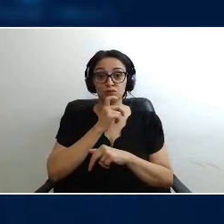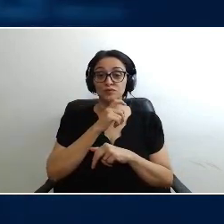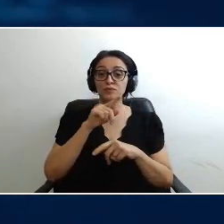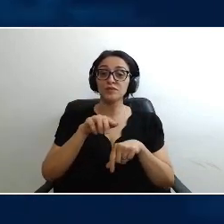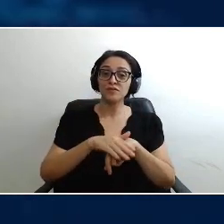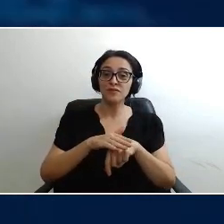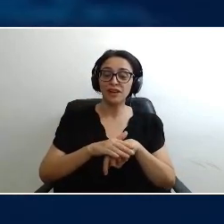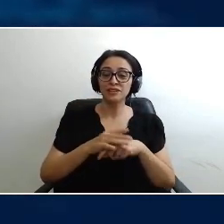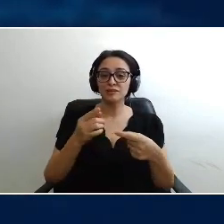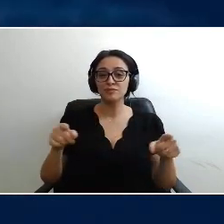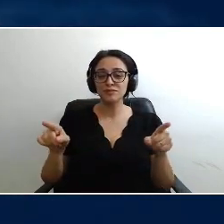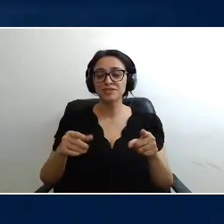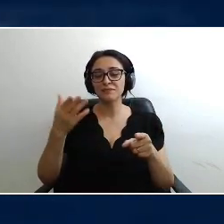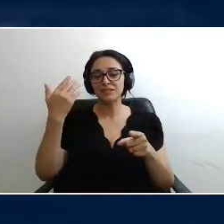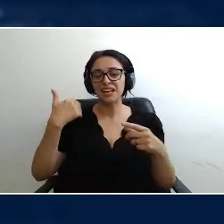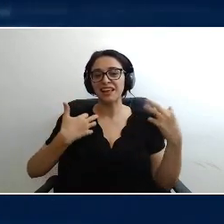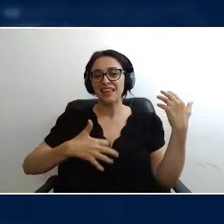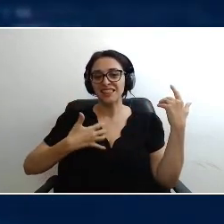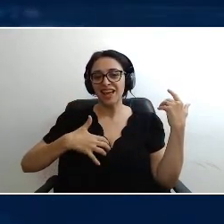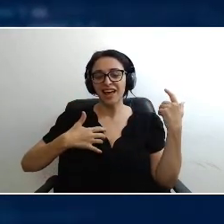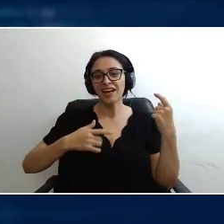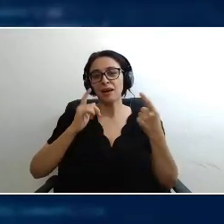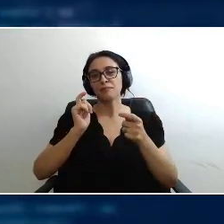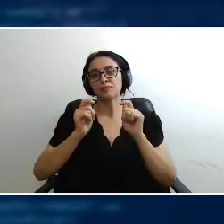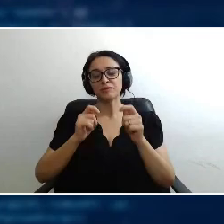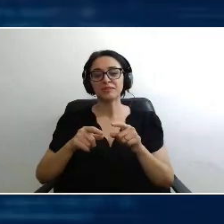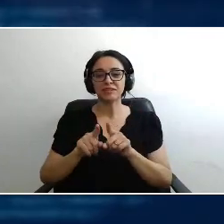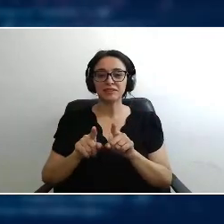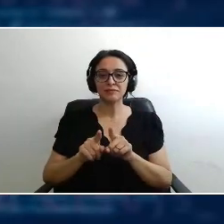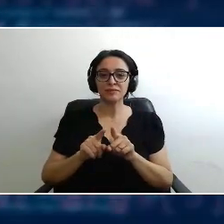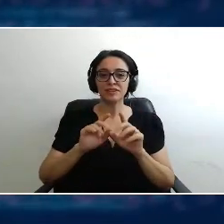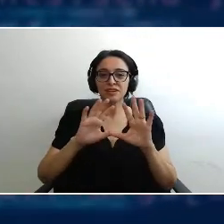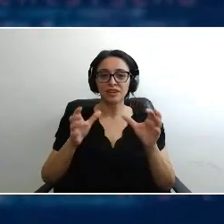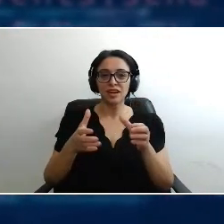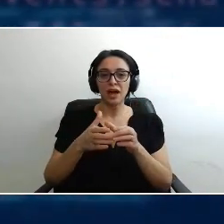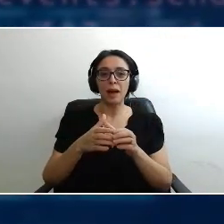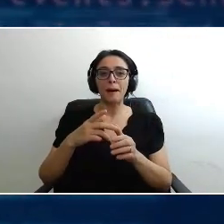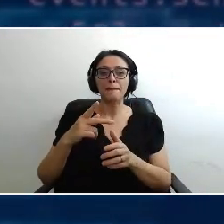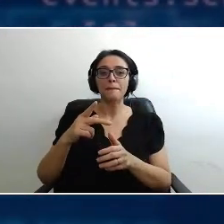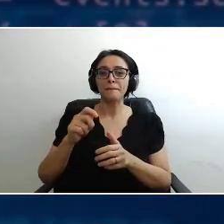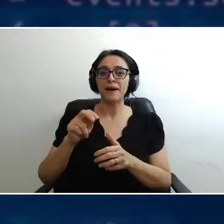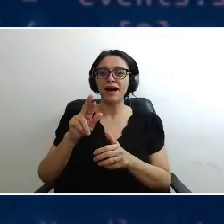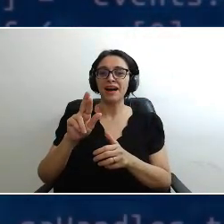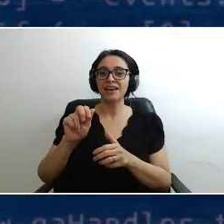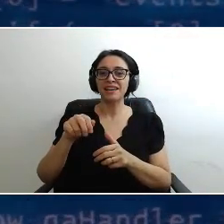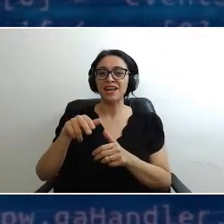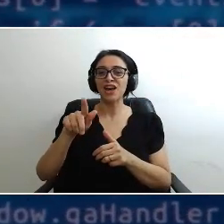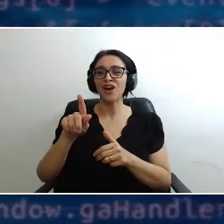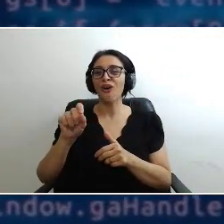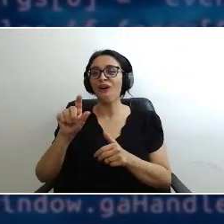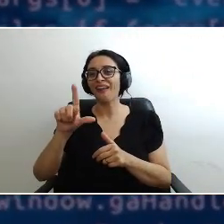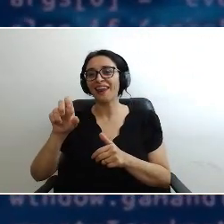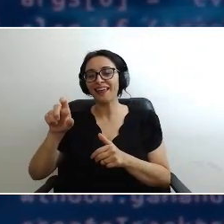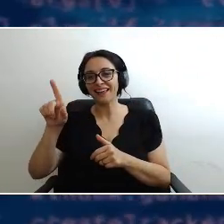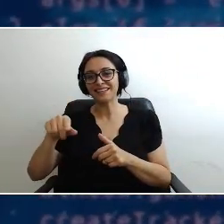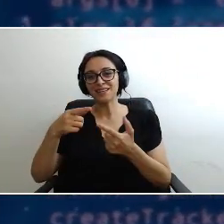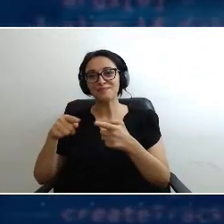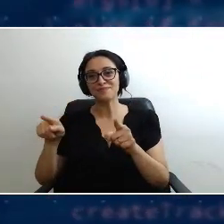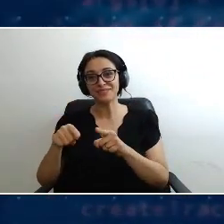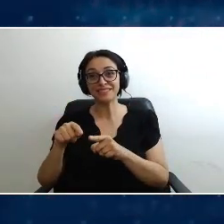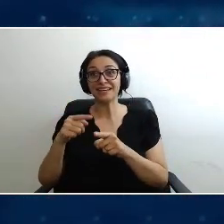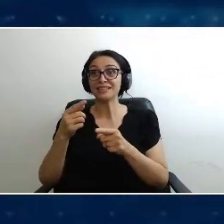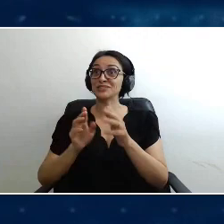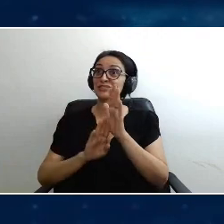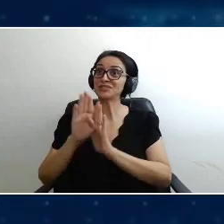guitarra, tive bandinha ali até a época da faculdade. A gente fez cover de Parangolé, acho que na época era a música que fazia sucesso, né, quando eu